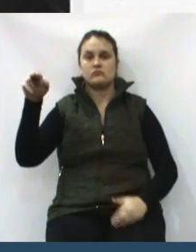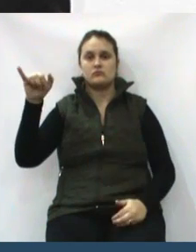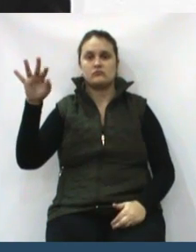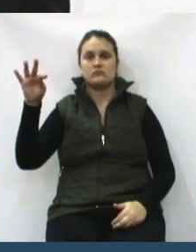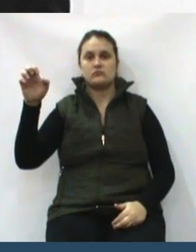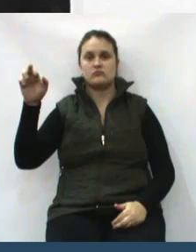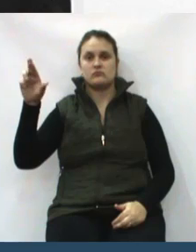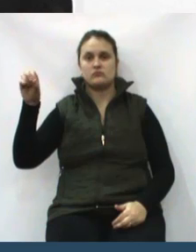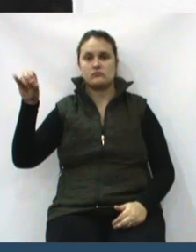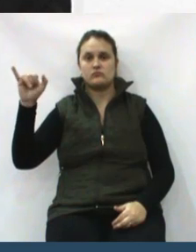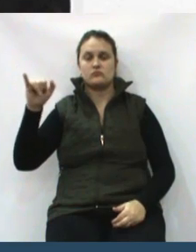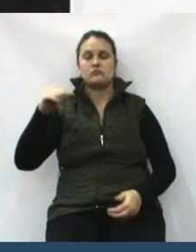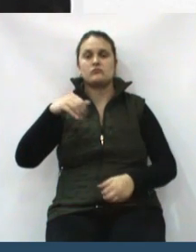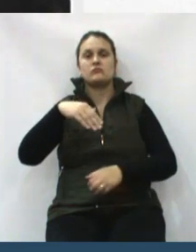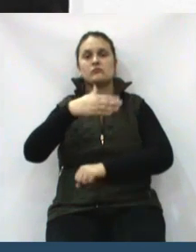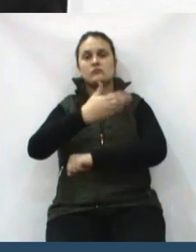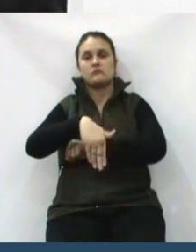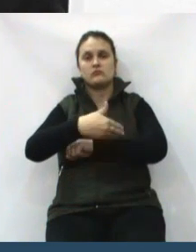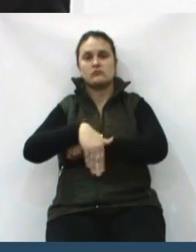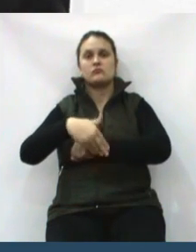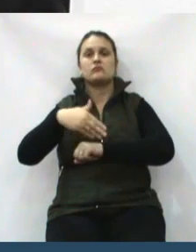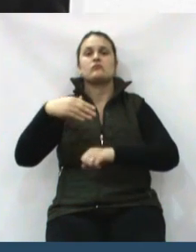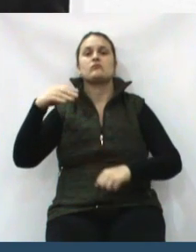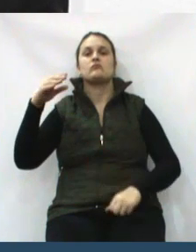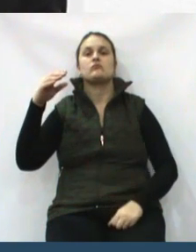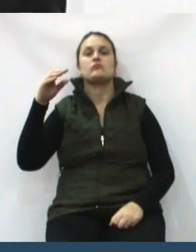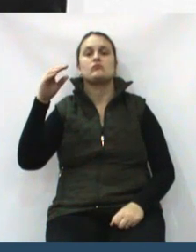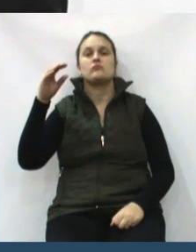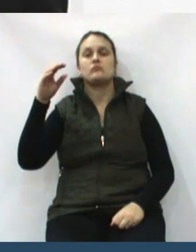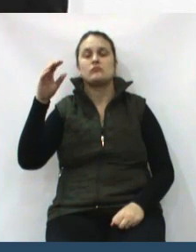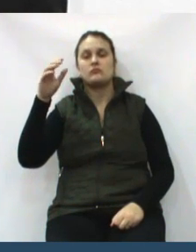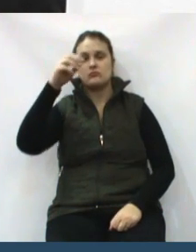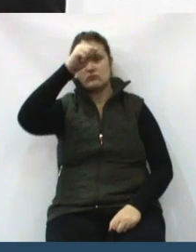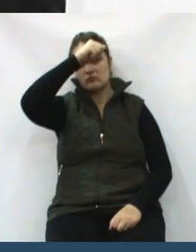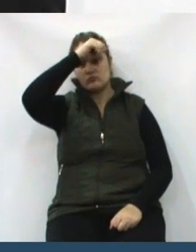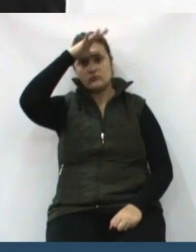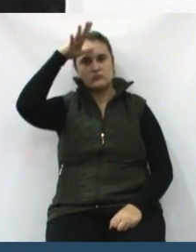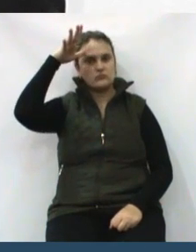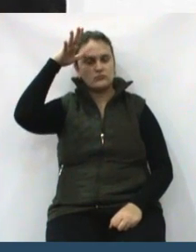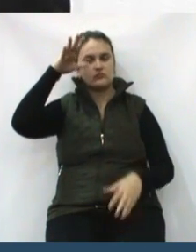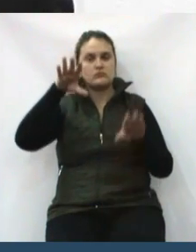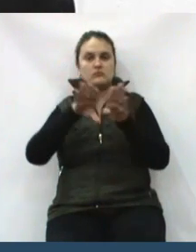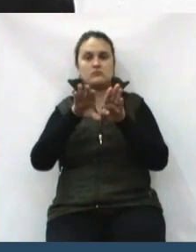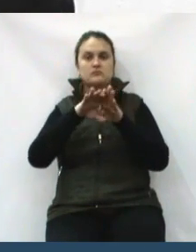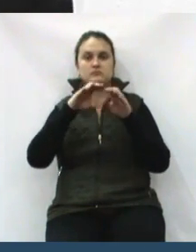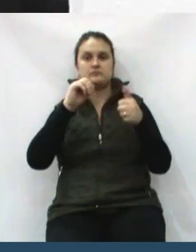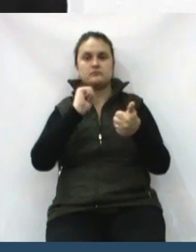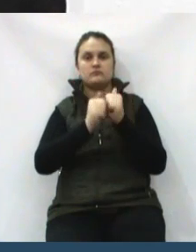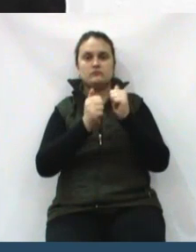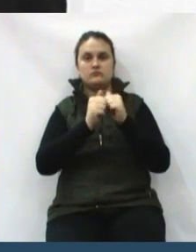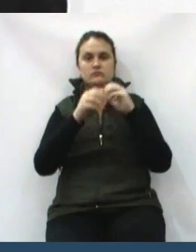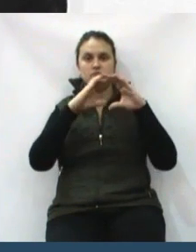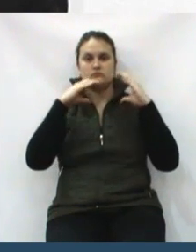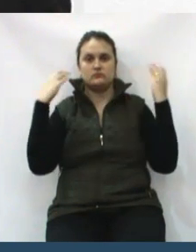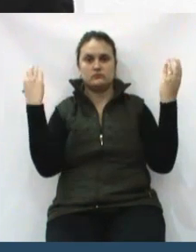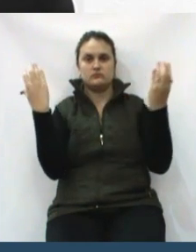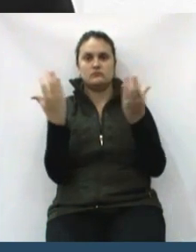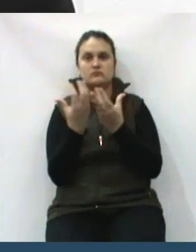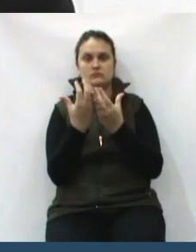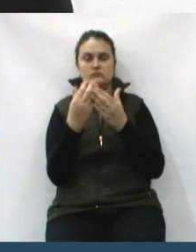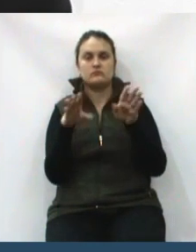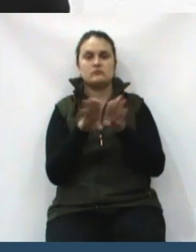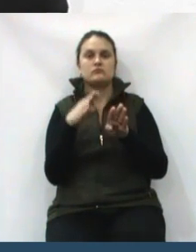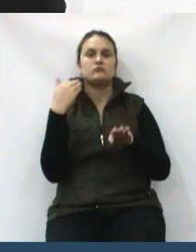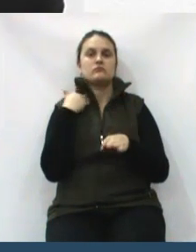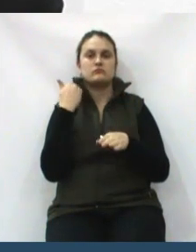da Transamazônica, nós temos o estádio do Maracanã e temos socorros a bancos. O último do Excel econômico, que